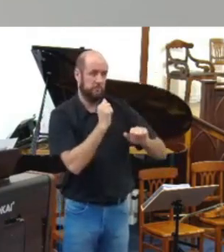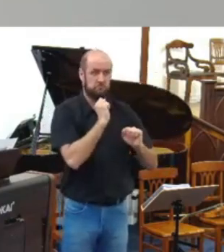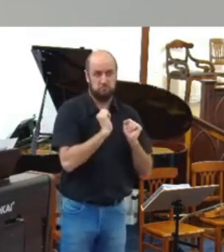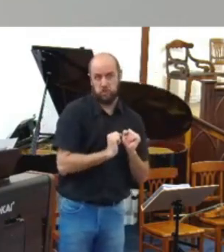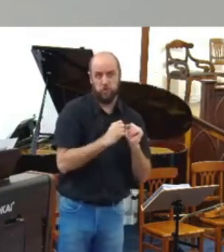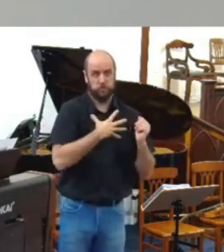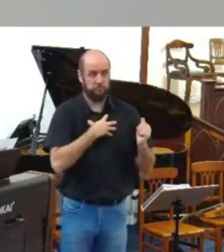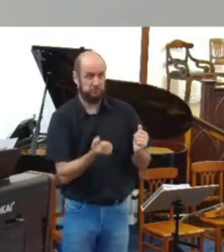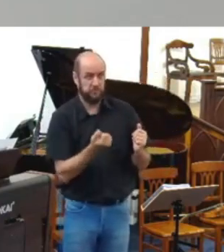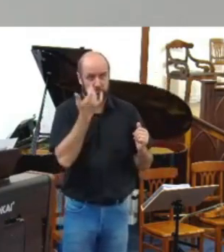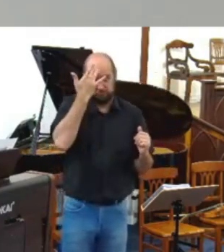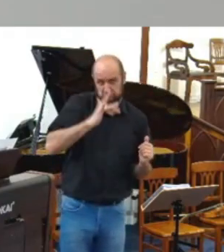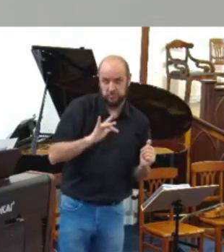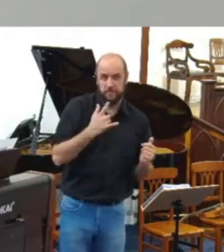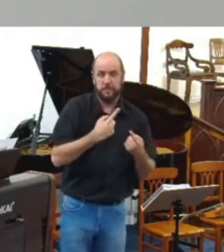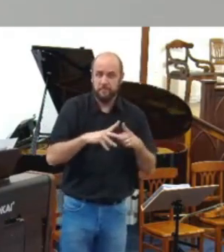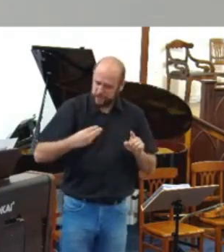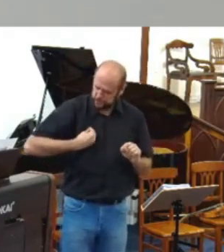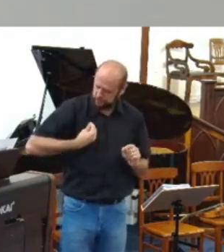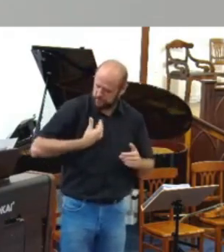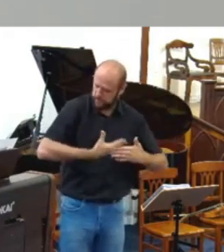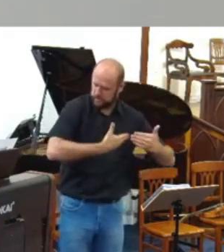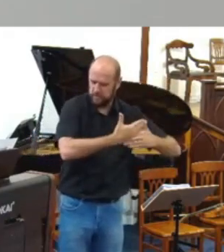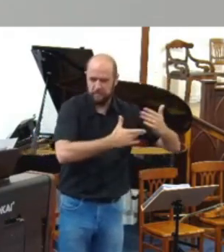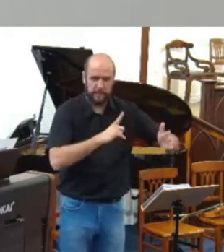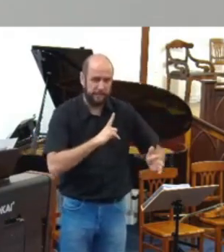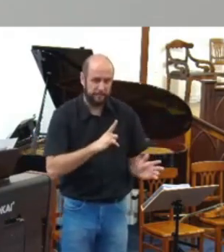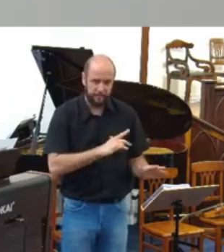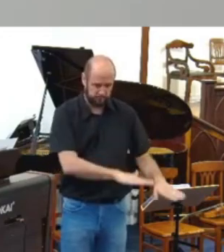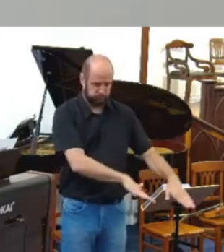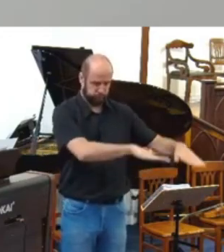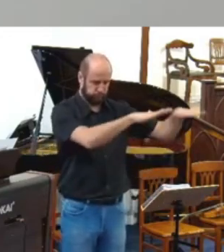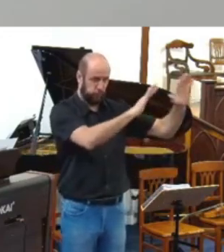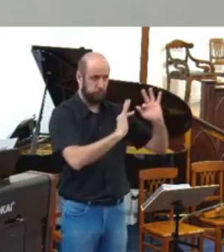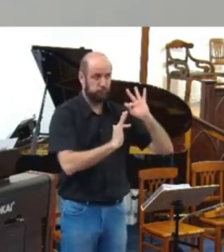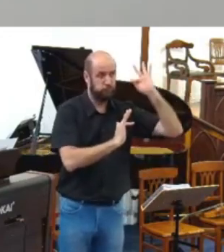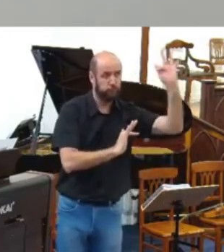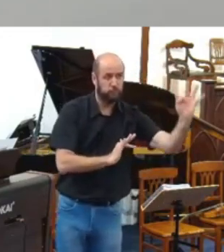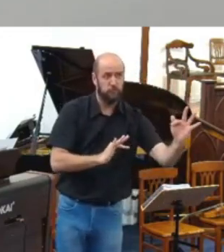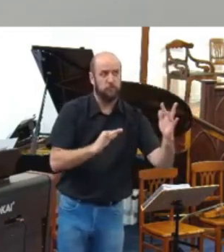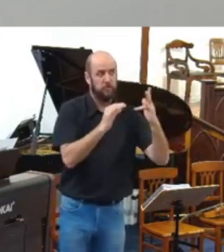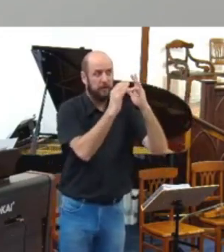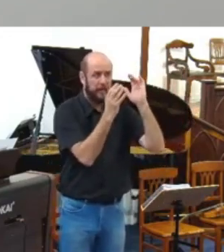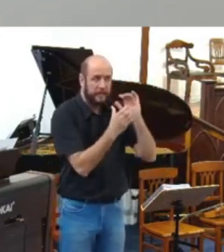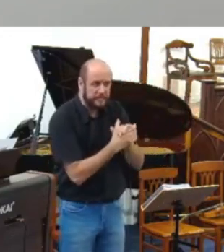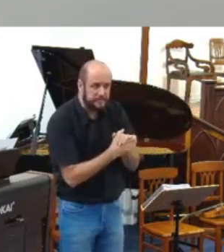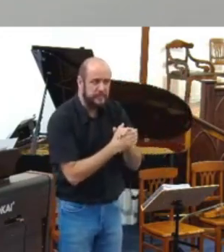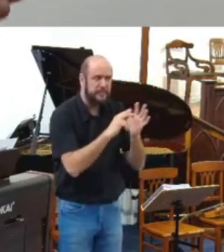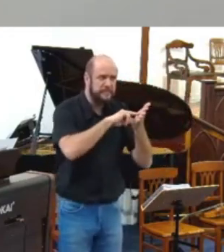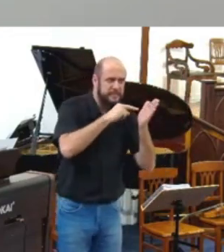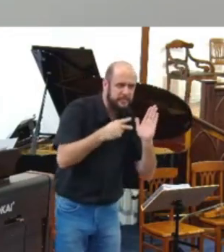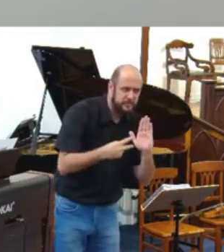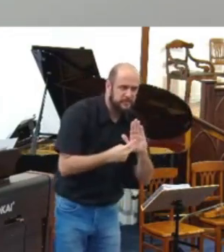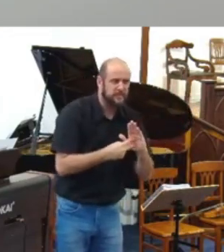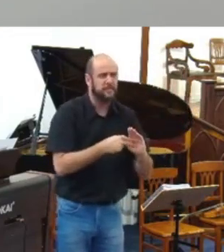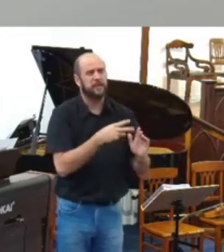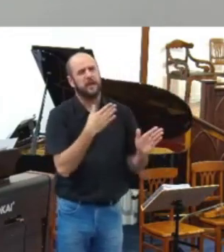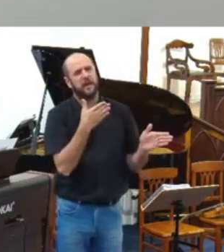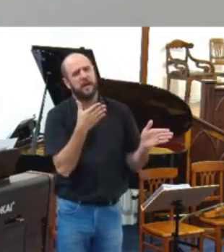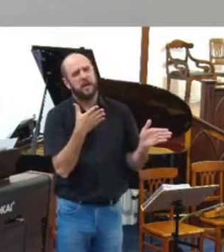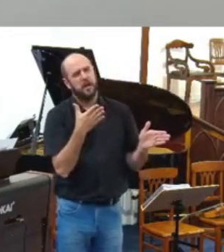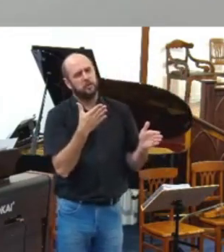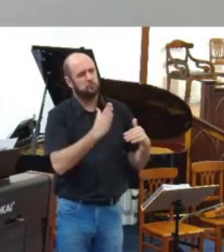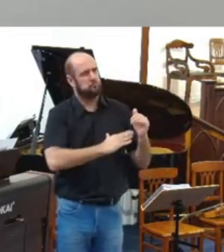pai ou não ser mãe, mas vai viver a vida vai viver a vida com alguém, ou vai ter um significado dentro da